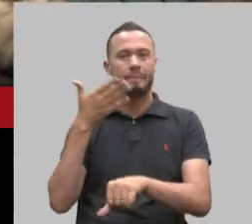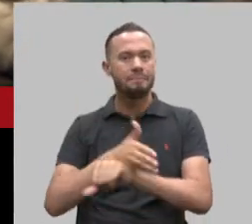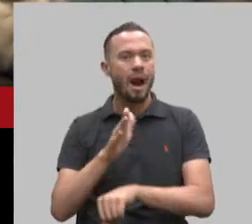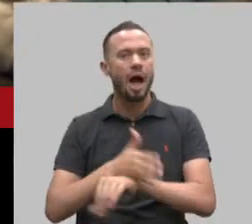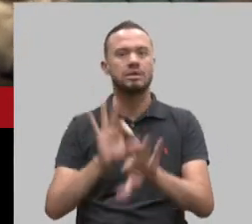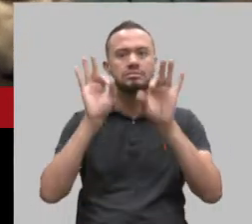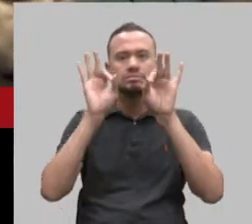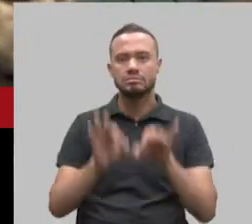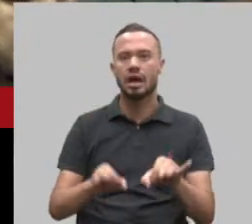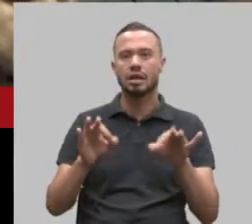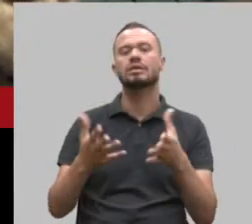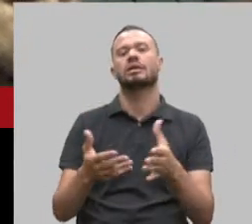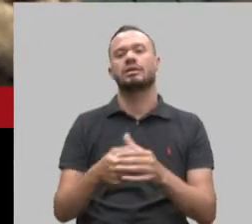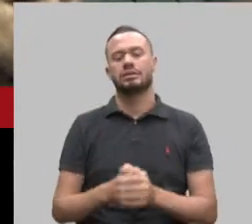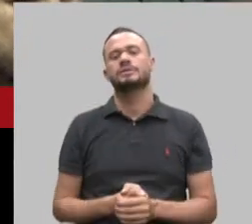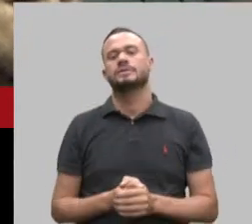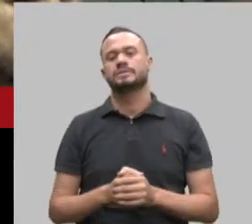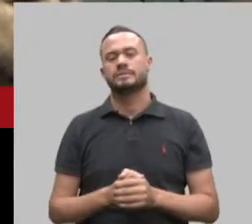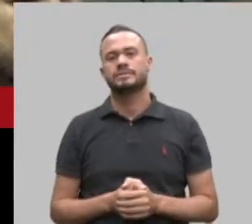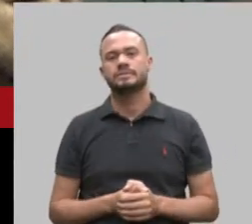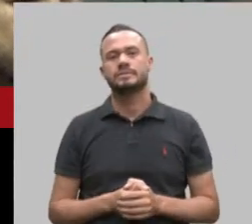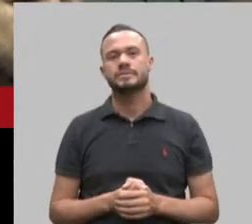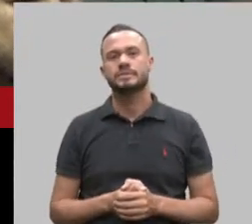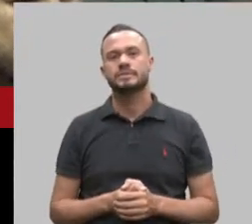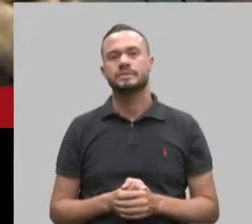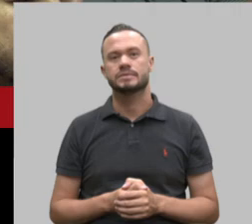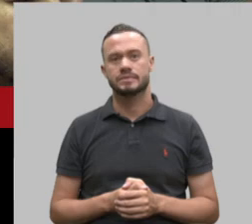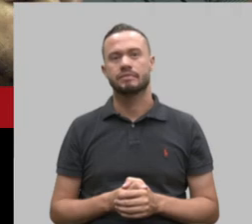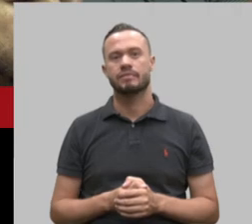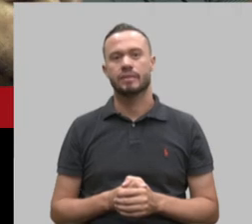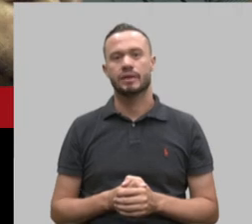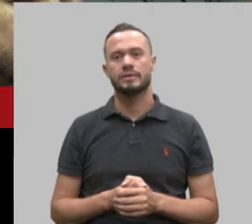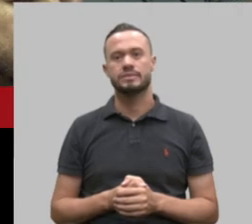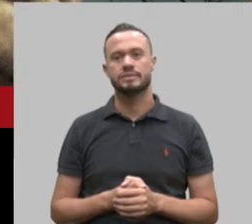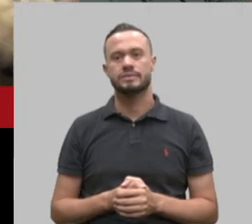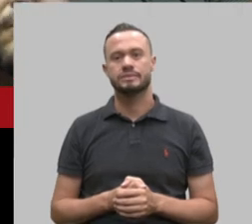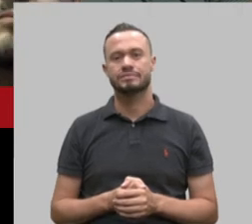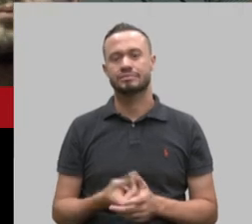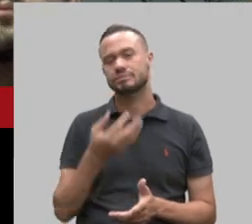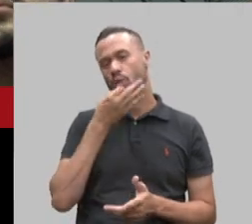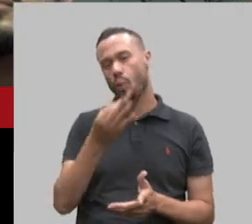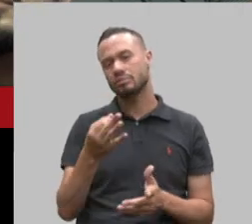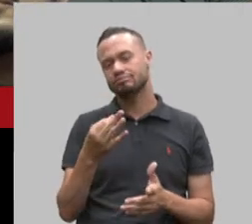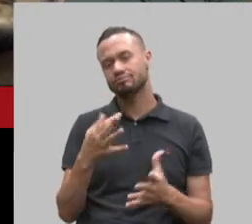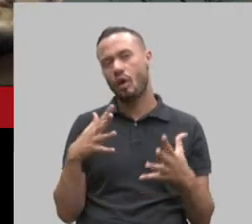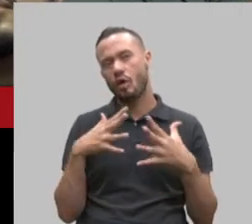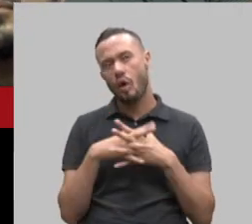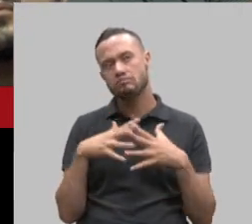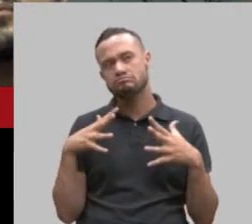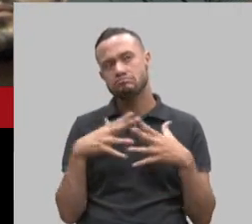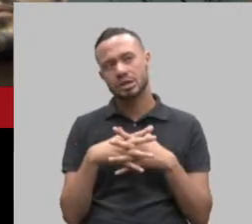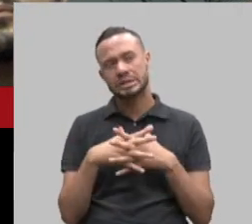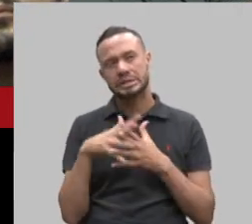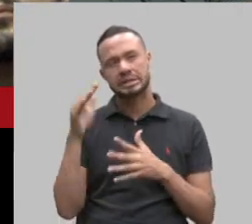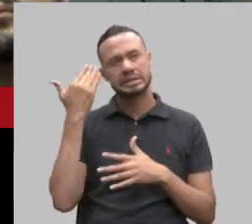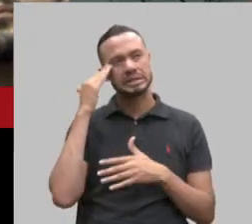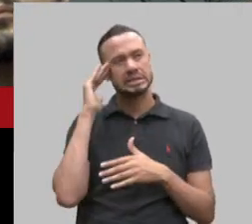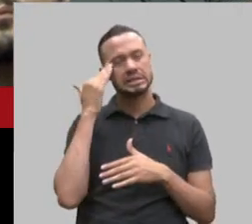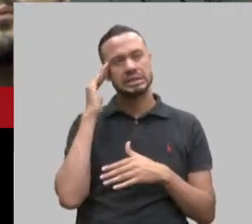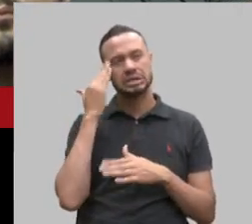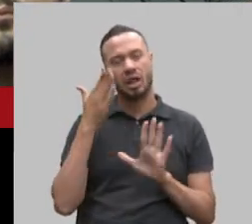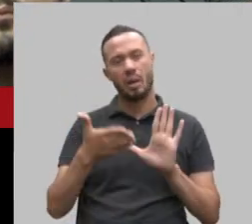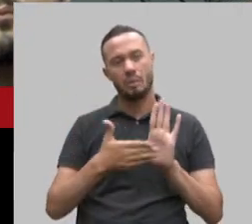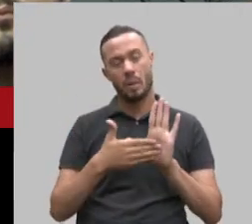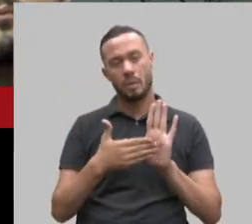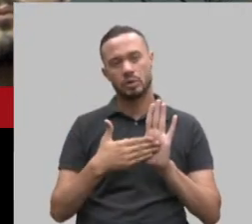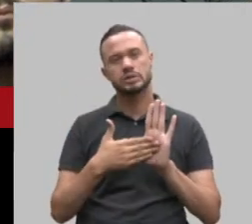etc e no caso ficou um pouco confuso essa dissertação dessa proposta